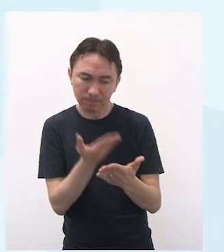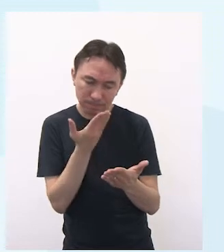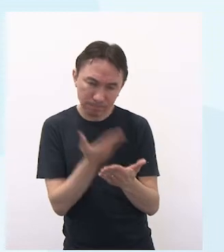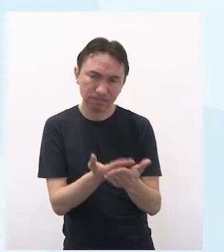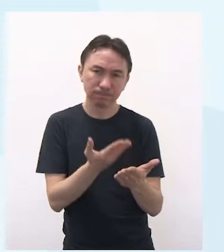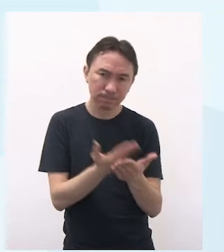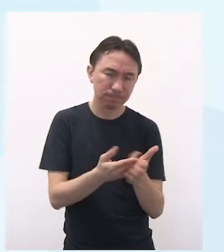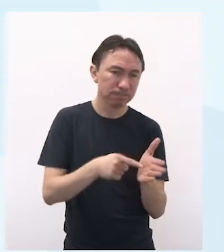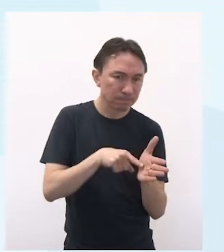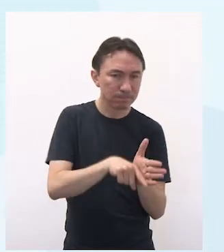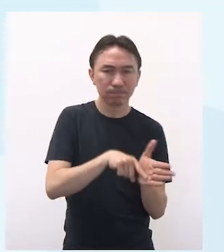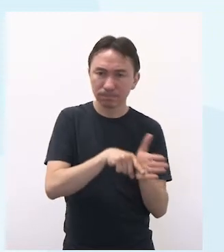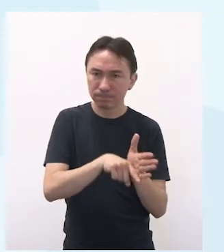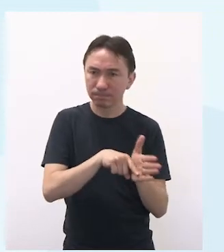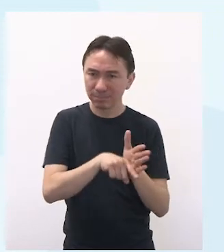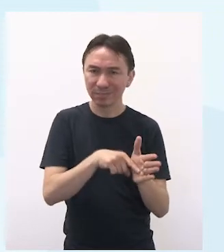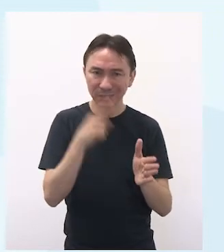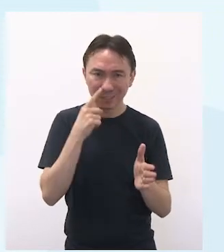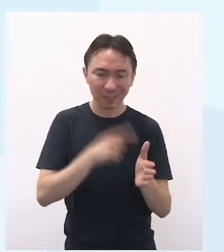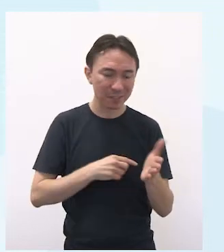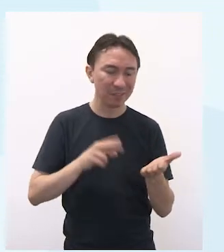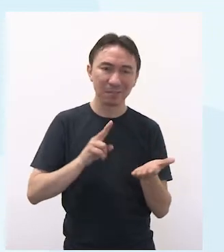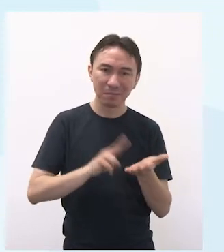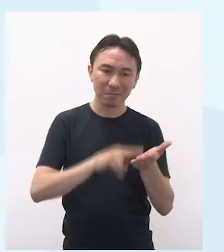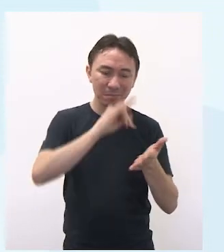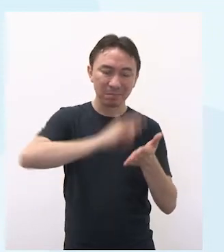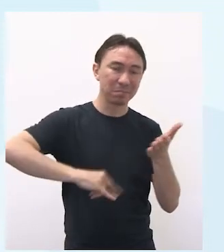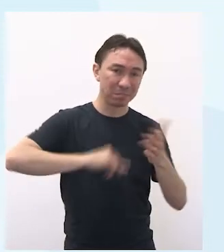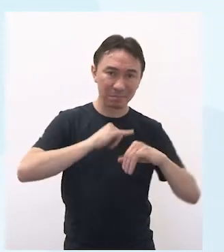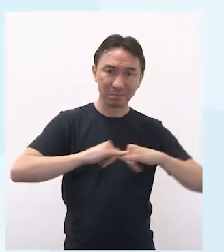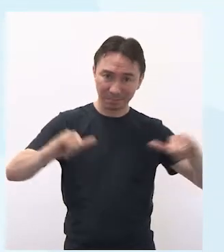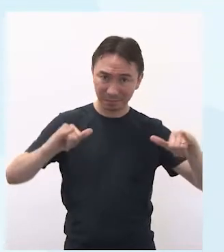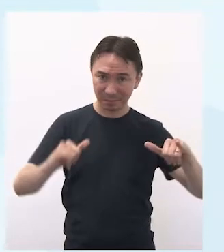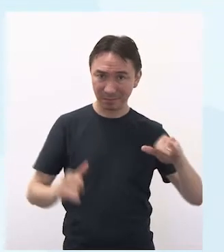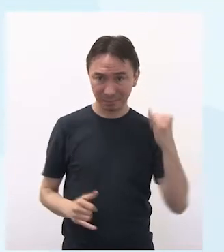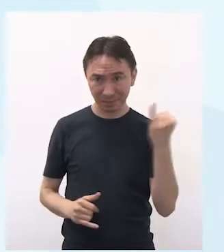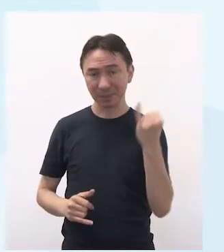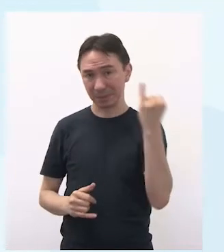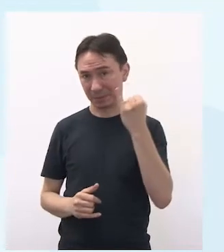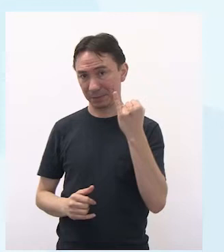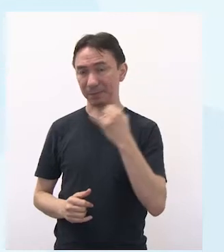portaria a respeito das habilidades. O próximo.